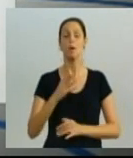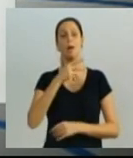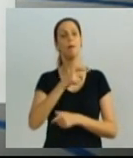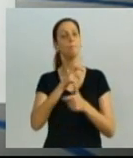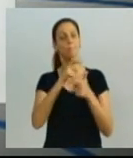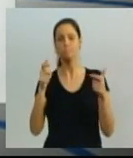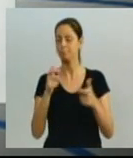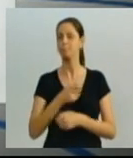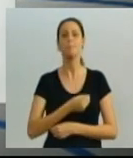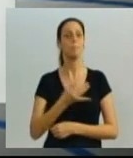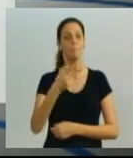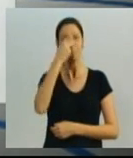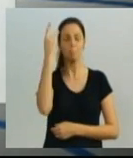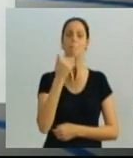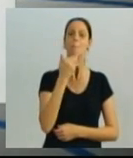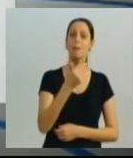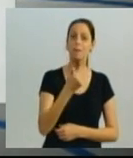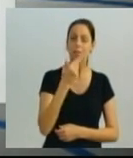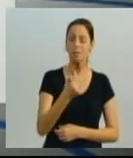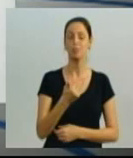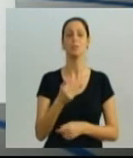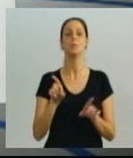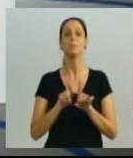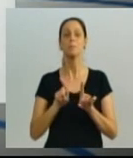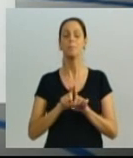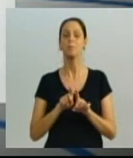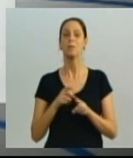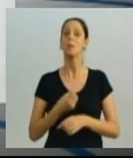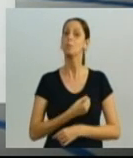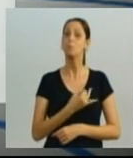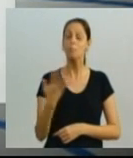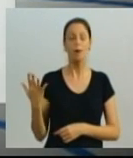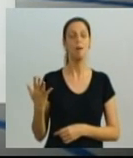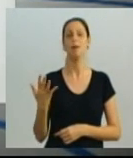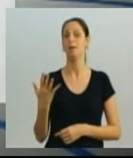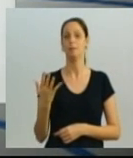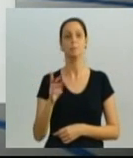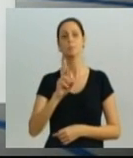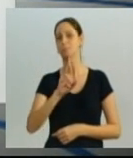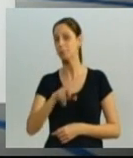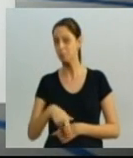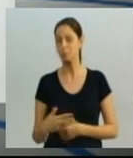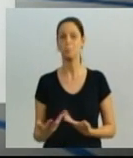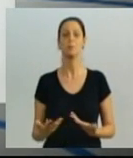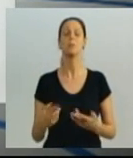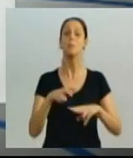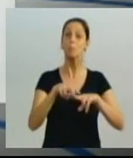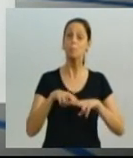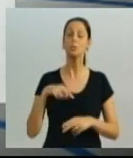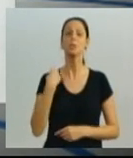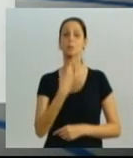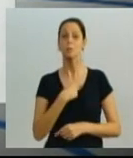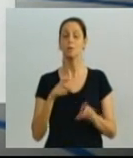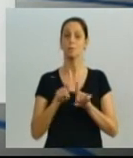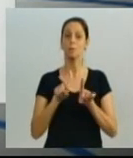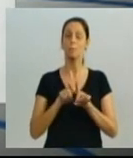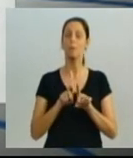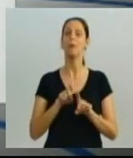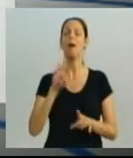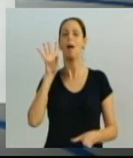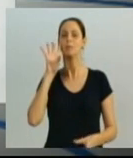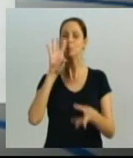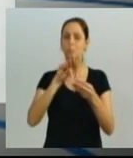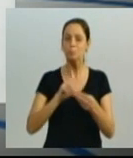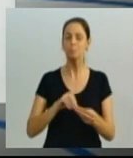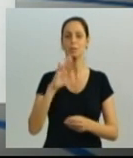São pedidos de muita gente por muitas razões e, por isso, nós, captando a mensagem, nós